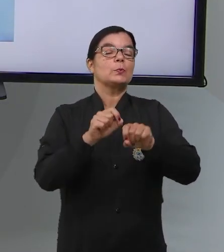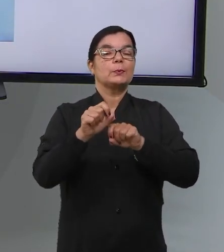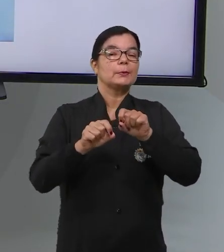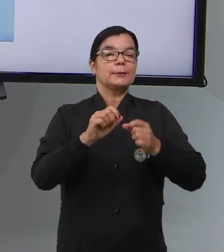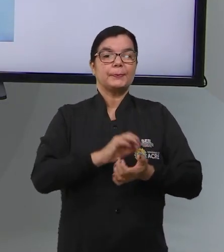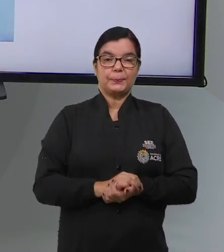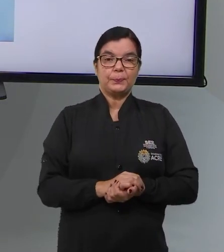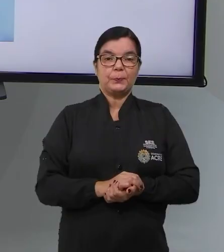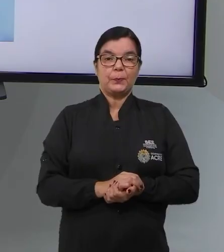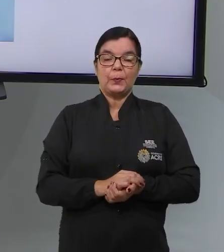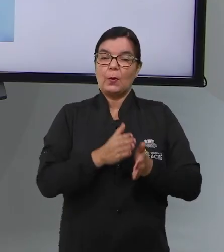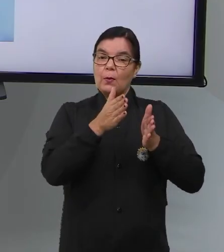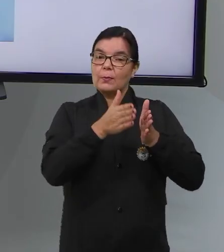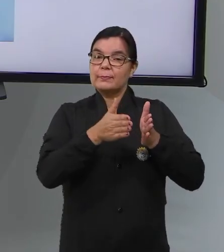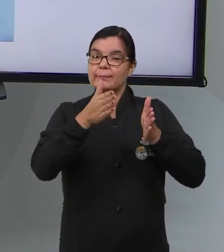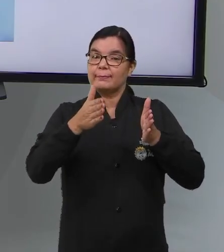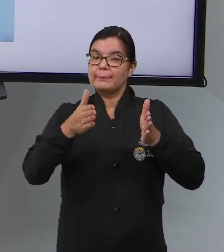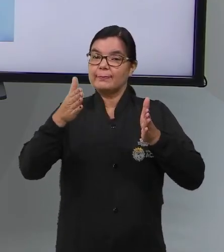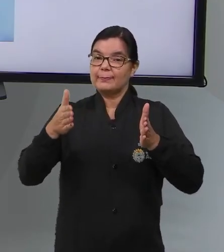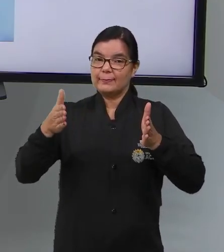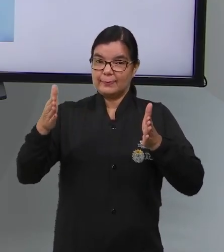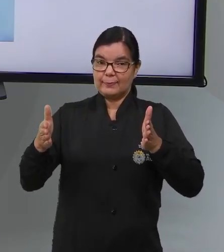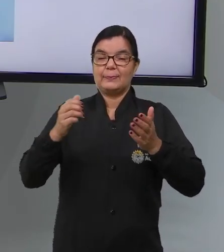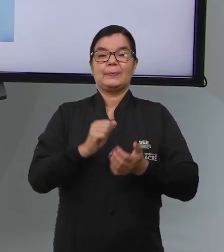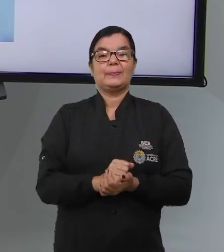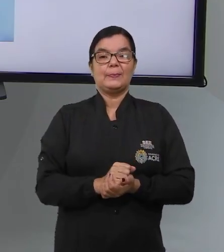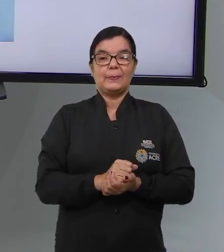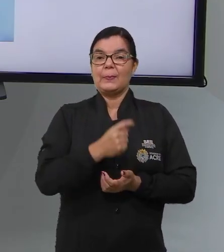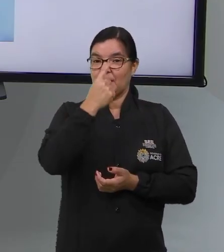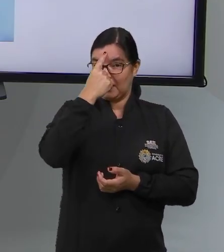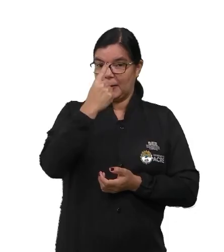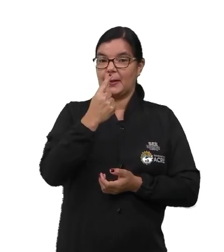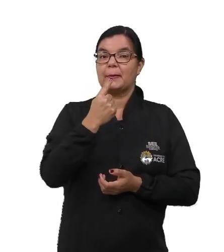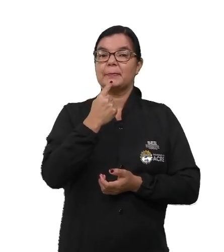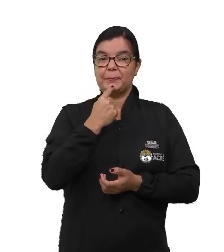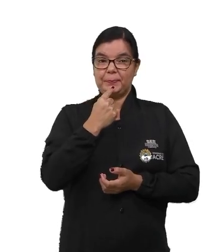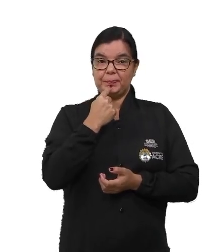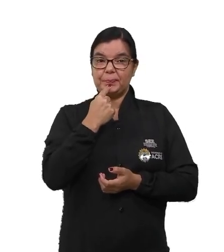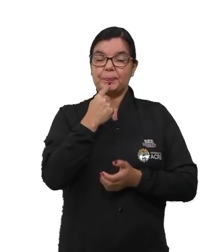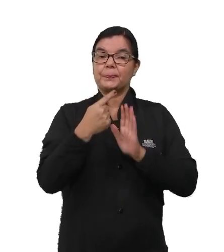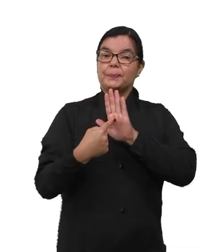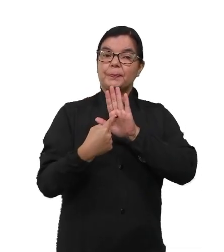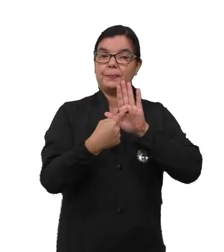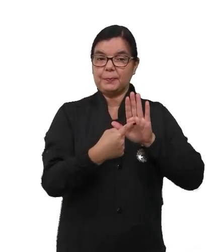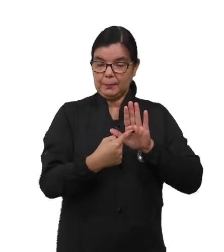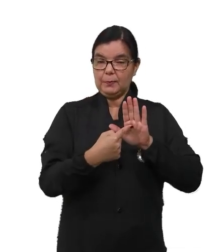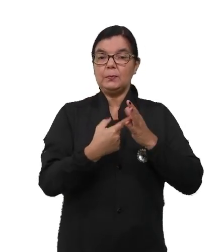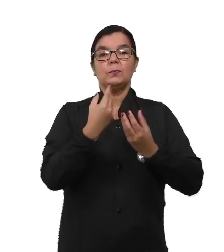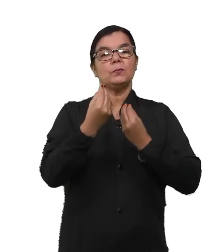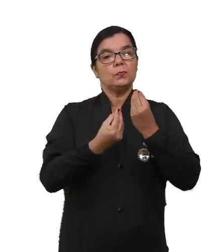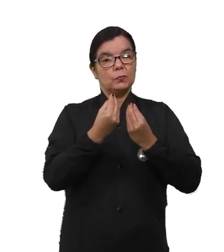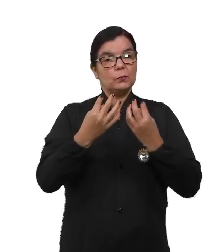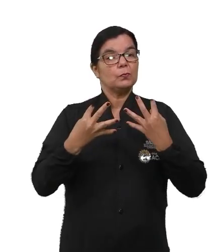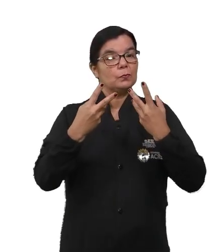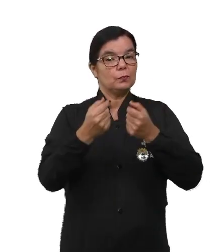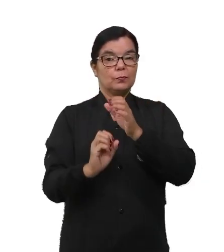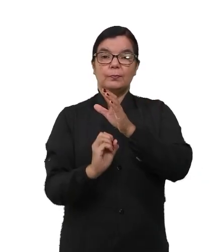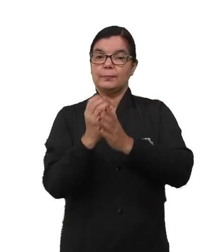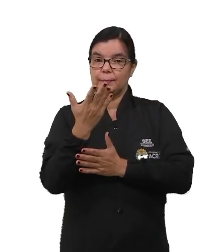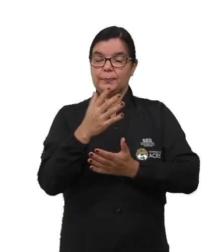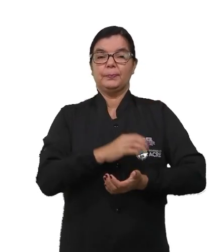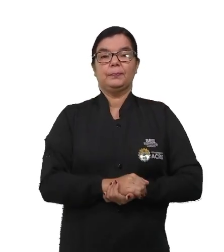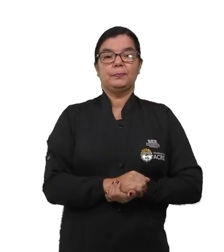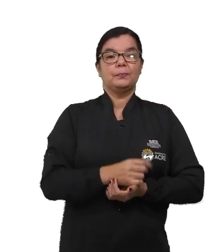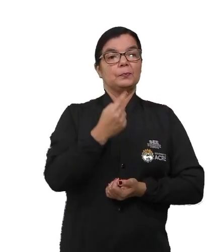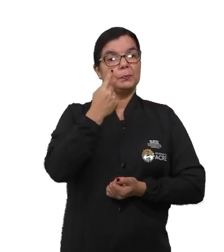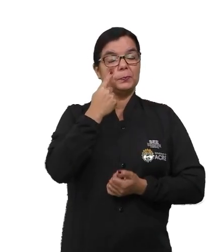digamos assim, um processo através dessa imagem sendo retratado de como tudo funciona. Então aqui